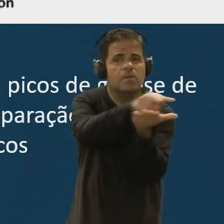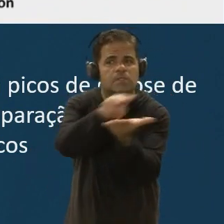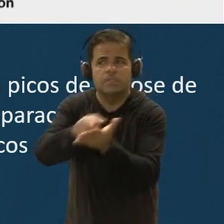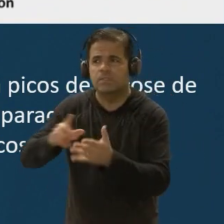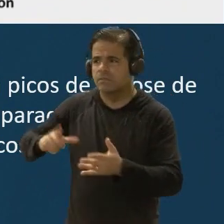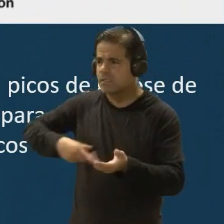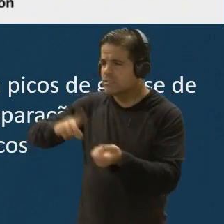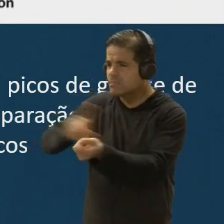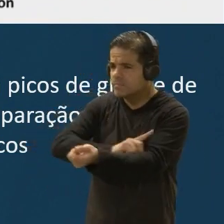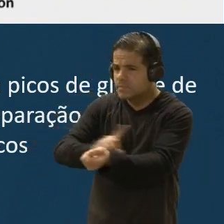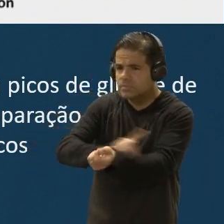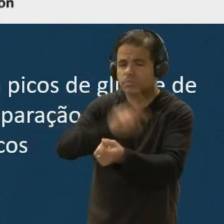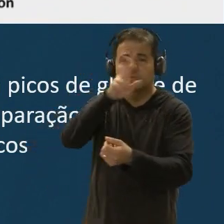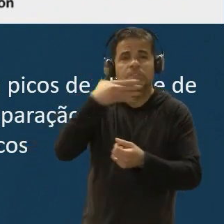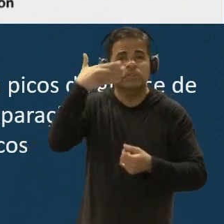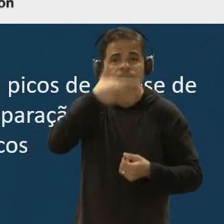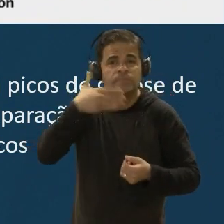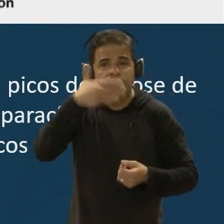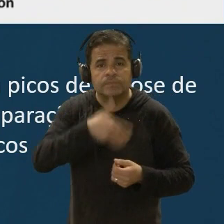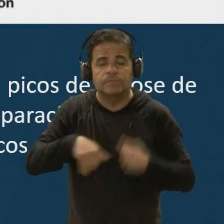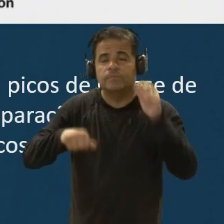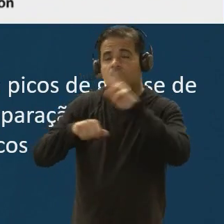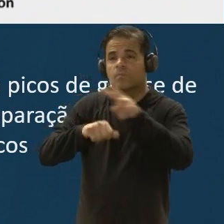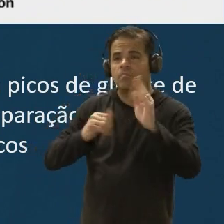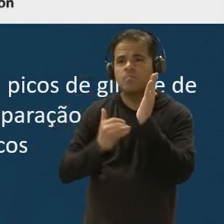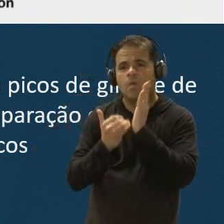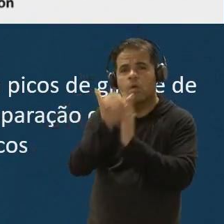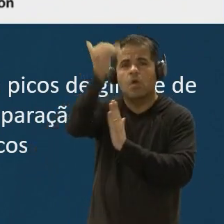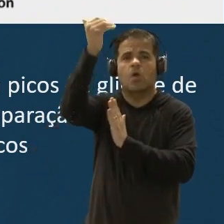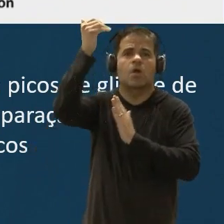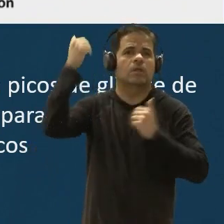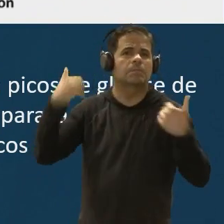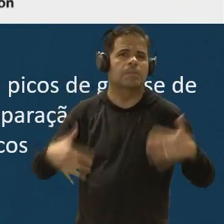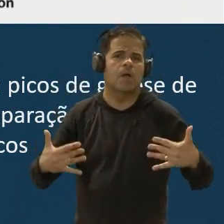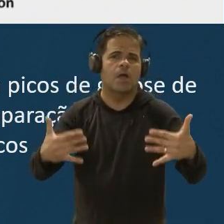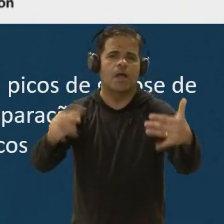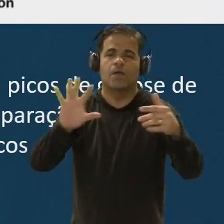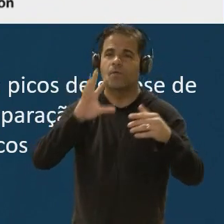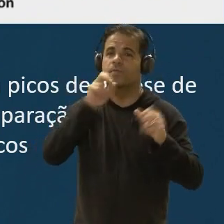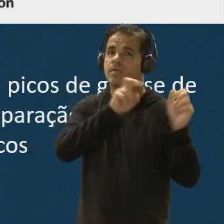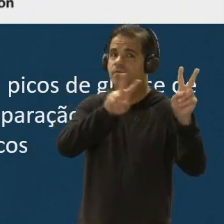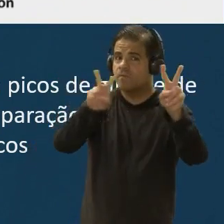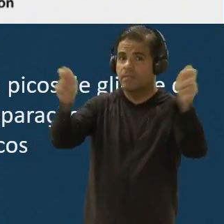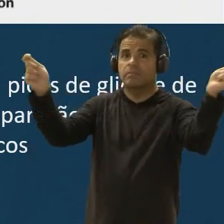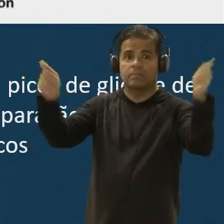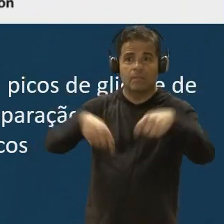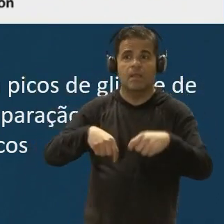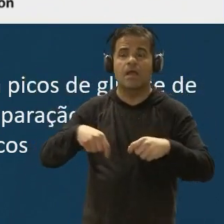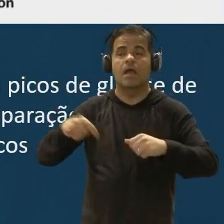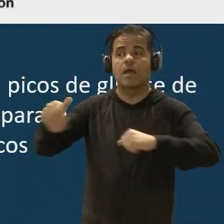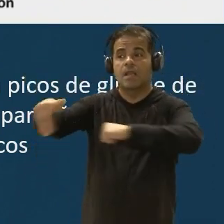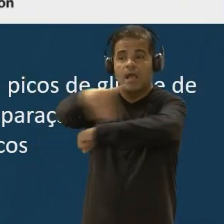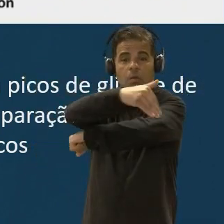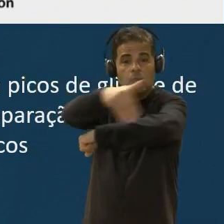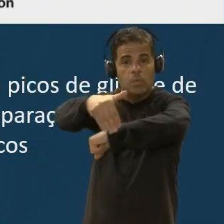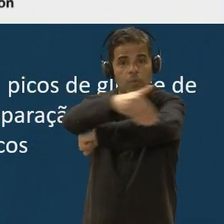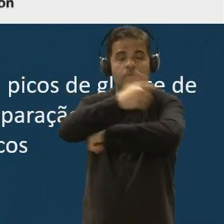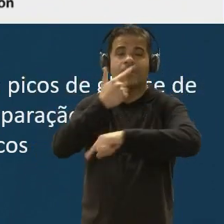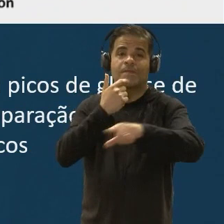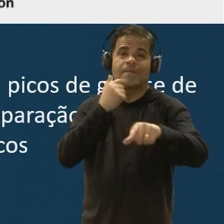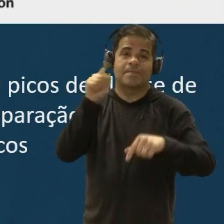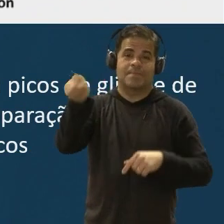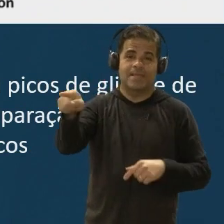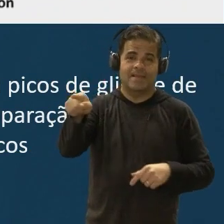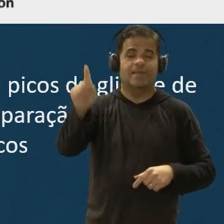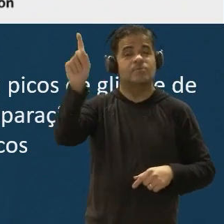com diabetes que usa açúcar, veja o pico da glicemia que acontece, como a gente pode ver na curva vermelha.